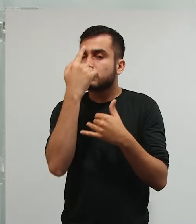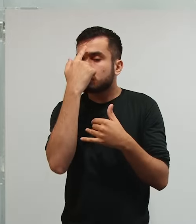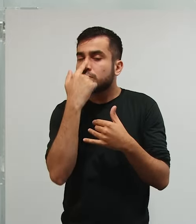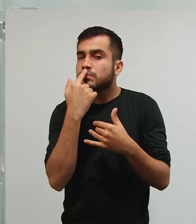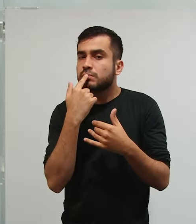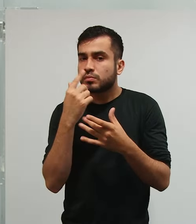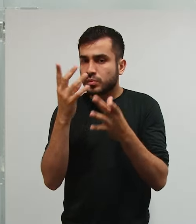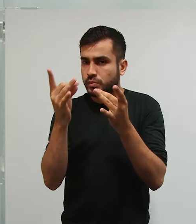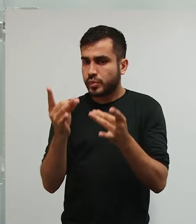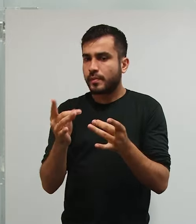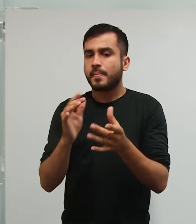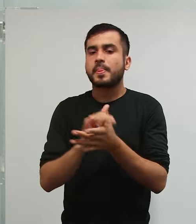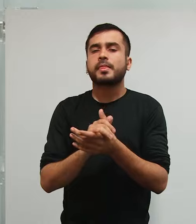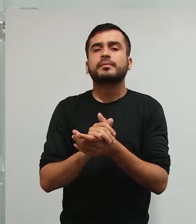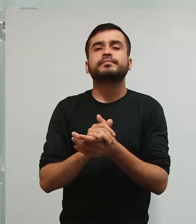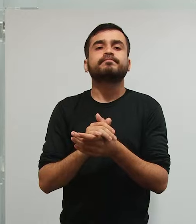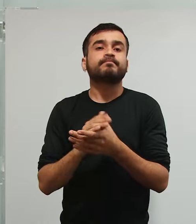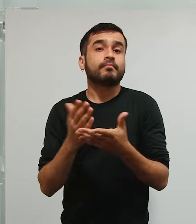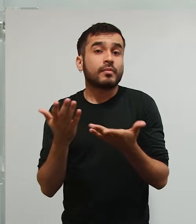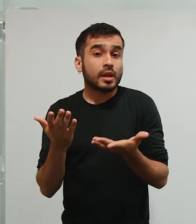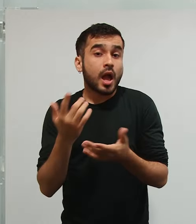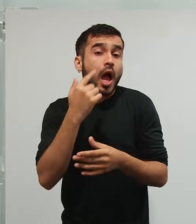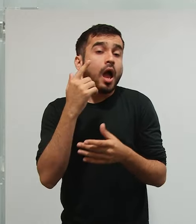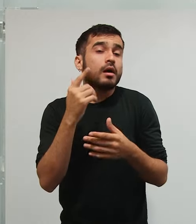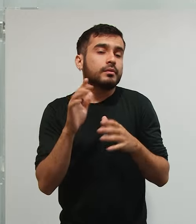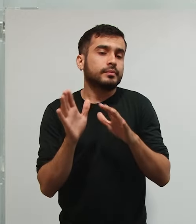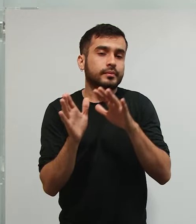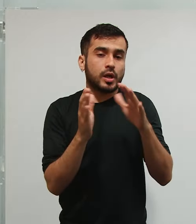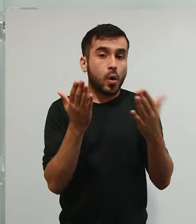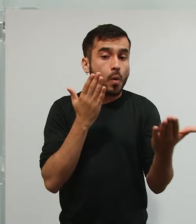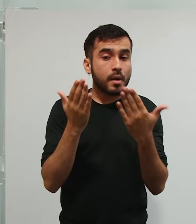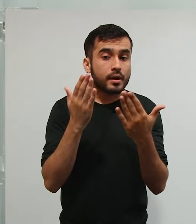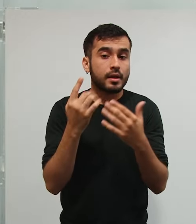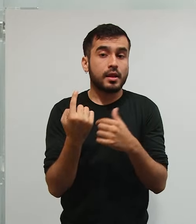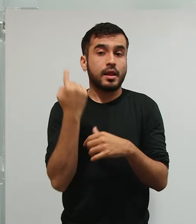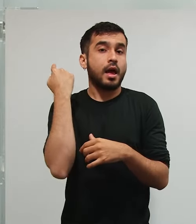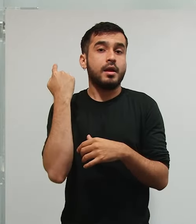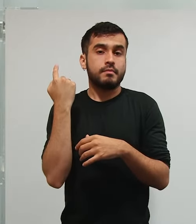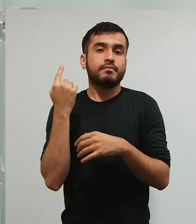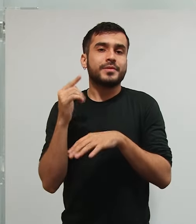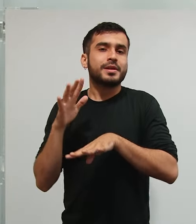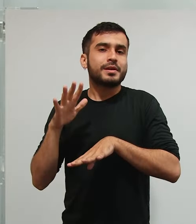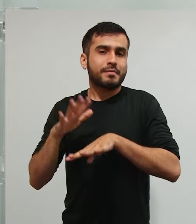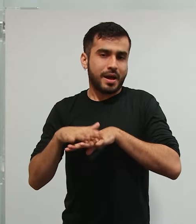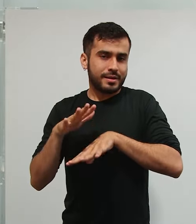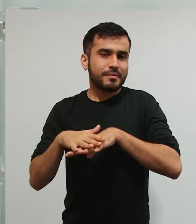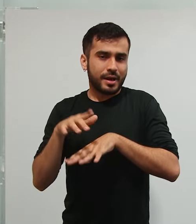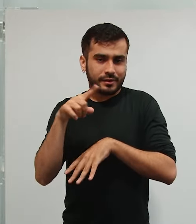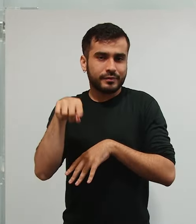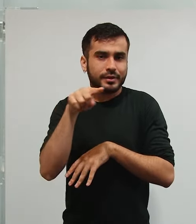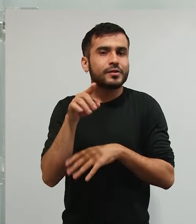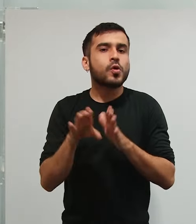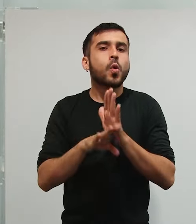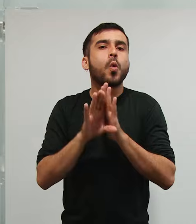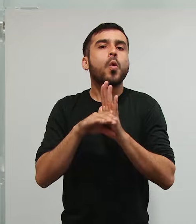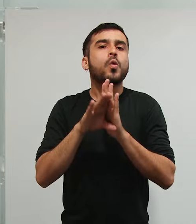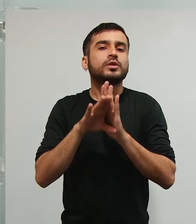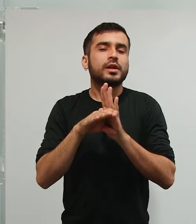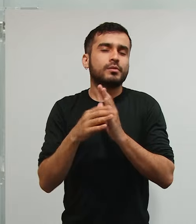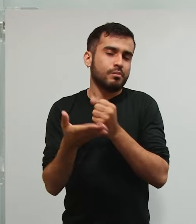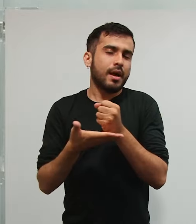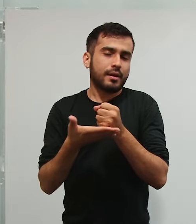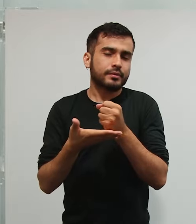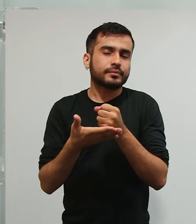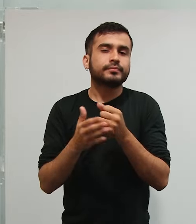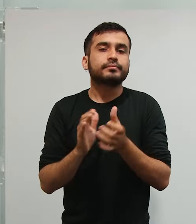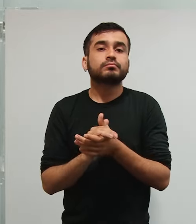especificações, isso se distancia do perfil geral de professor. Geralmente o perfil do professor, aí vocês vão ver lá